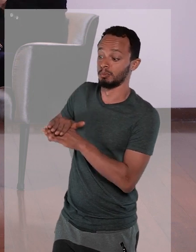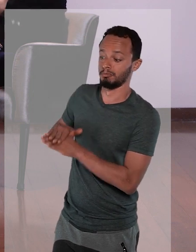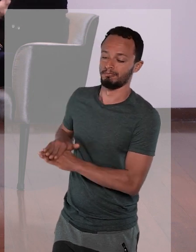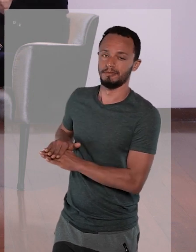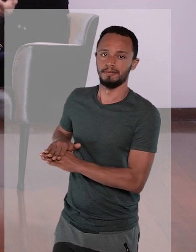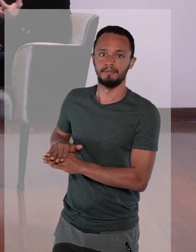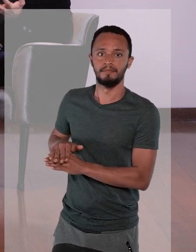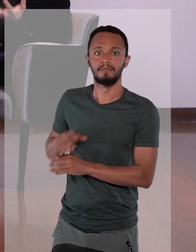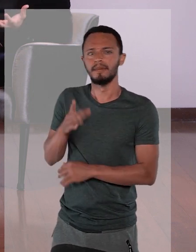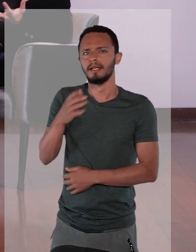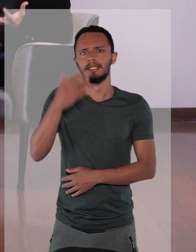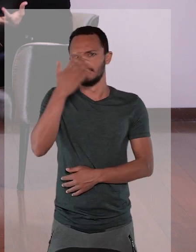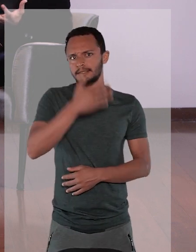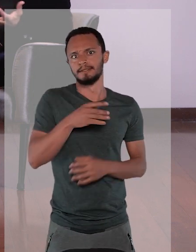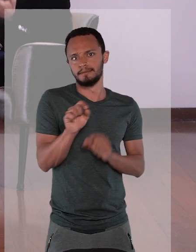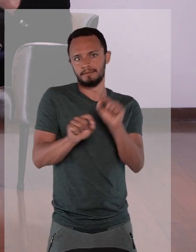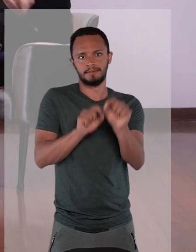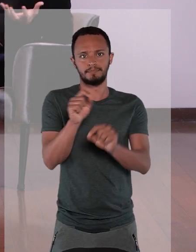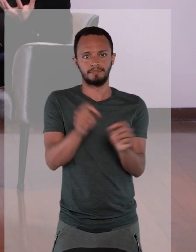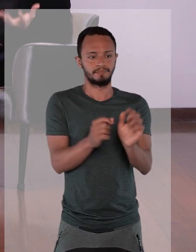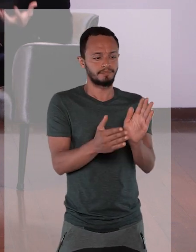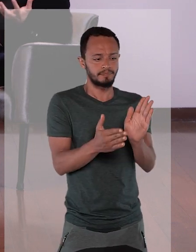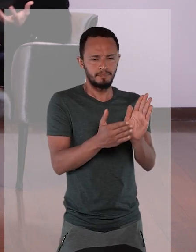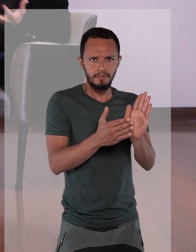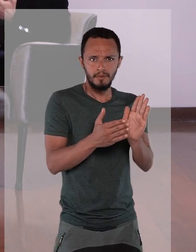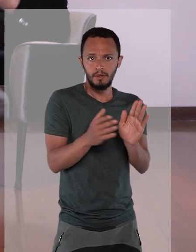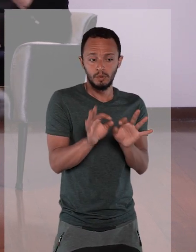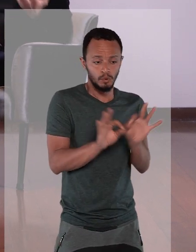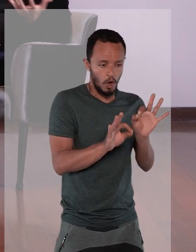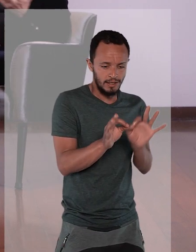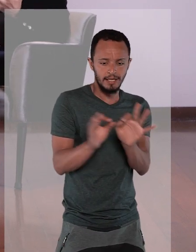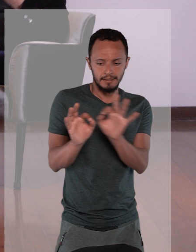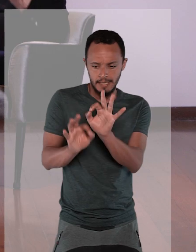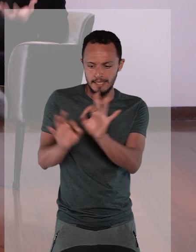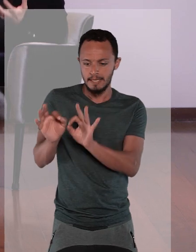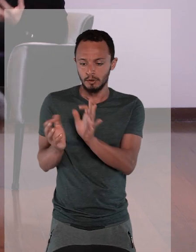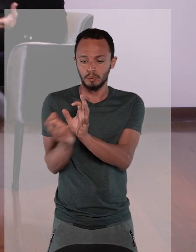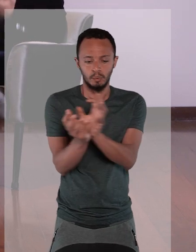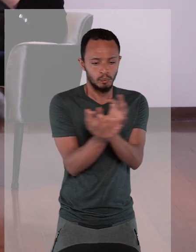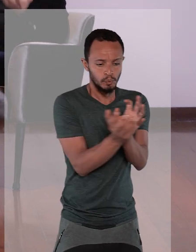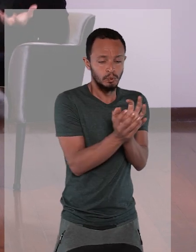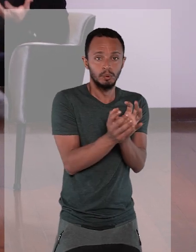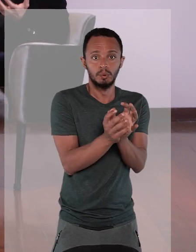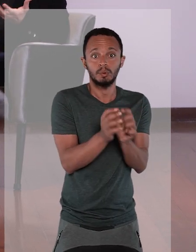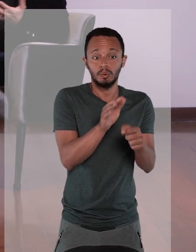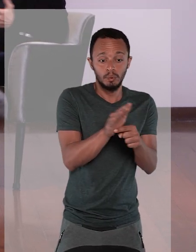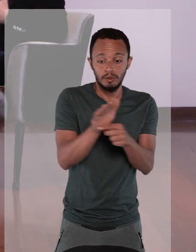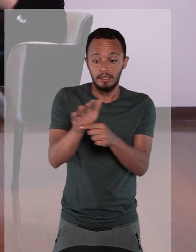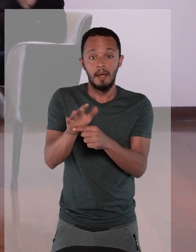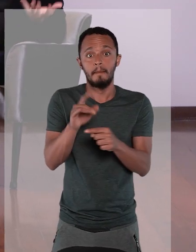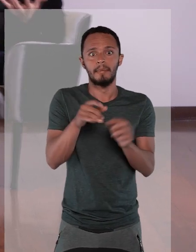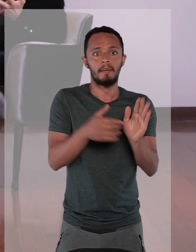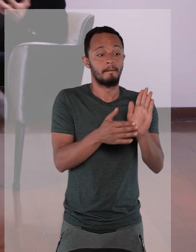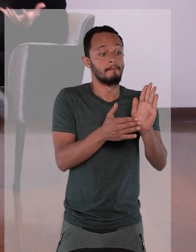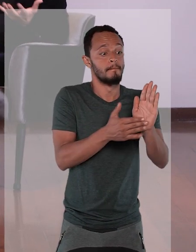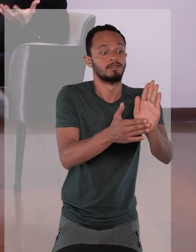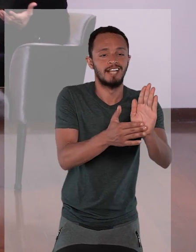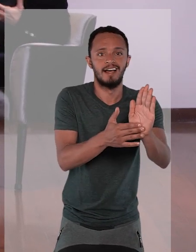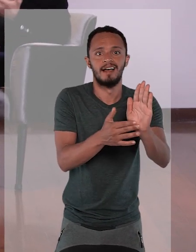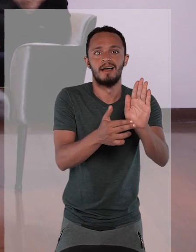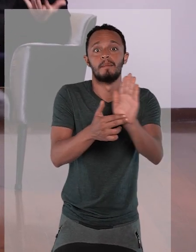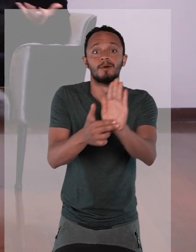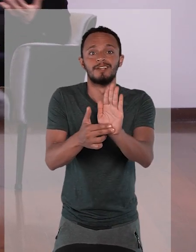apresentar dados epidemiológicos, uma vez que os dados epidemiológicos oficiais passaram a